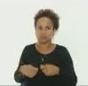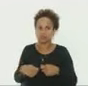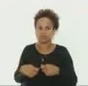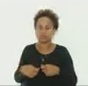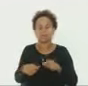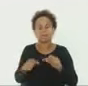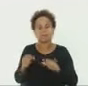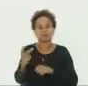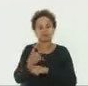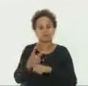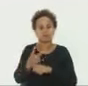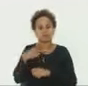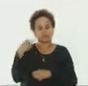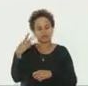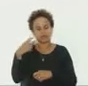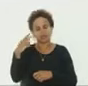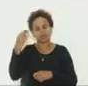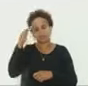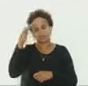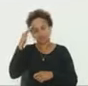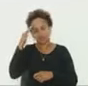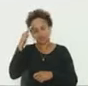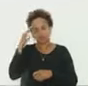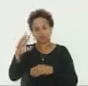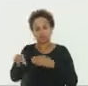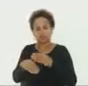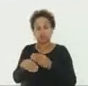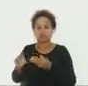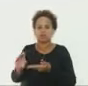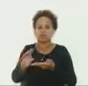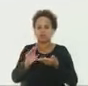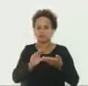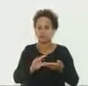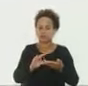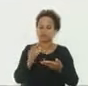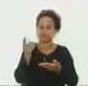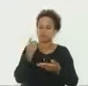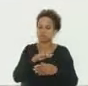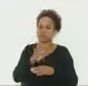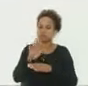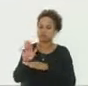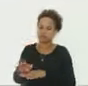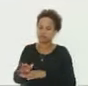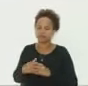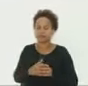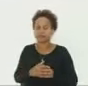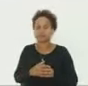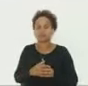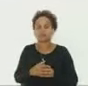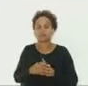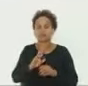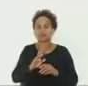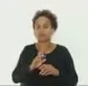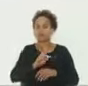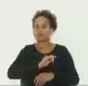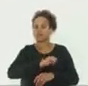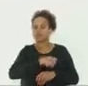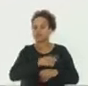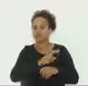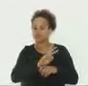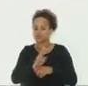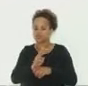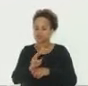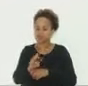procurar vereadores que entendam de emendas para que possam ser contemplados. Em relação à fiscalização, também